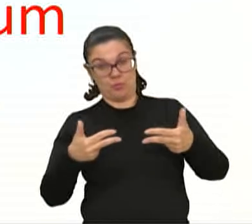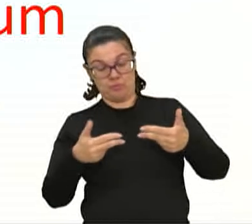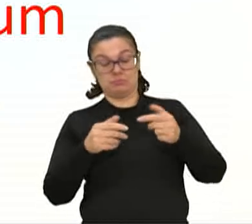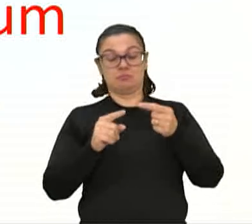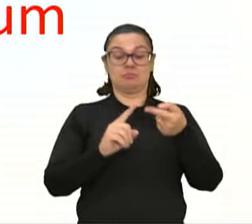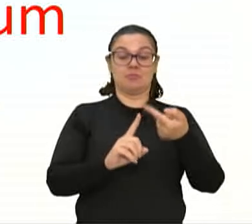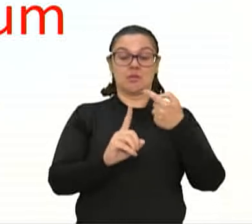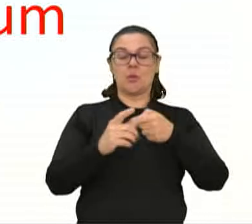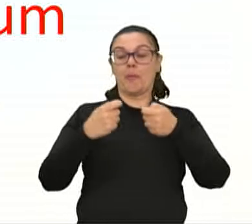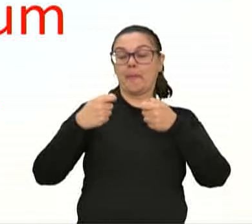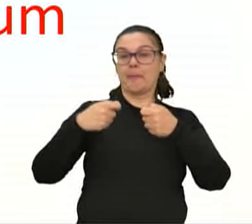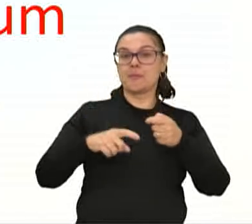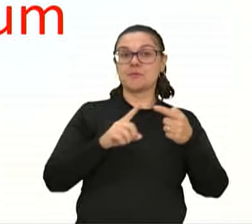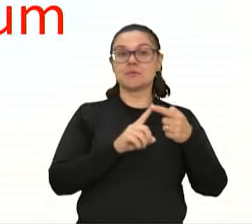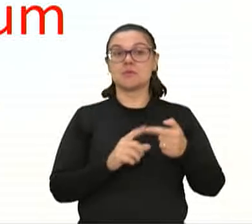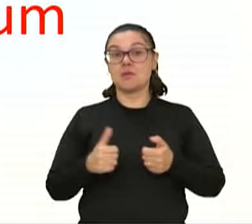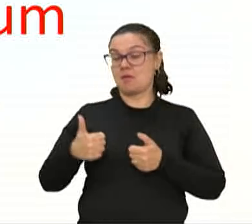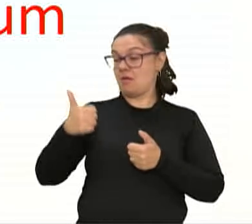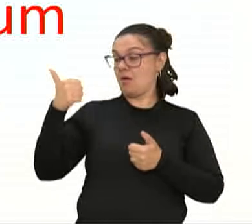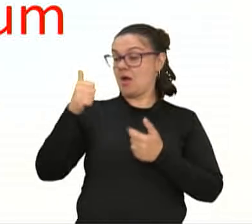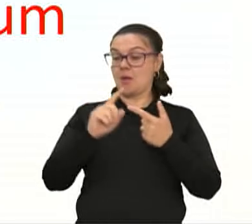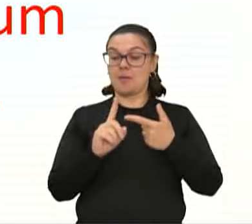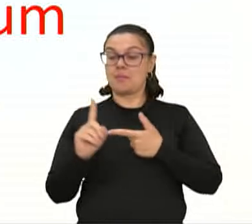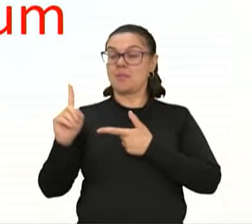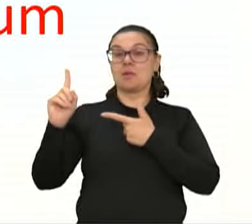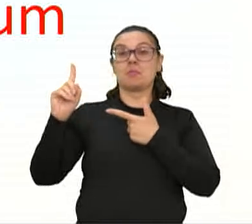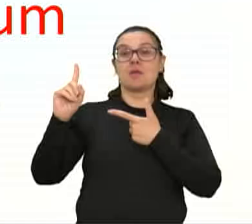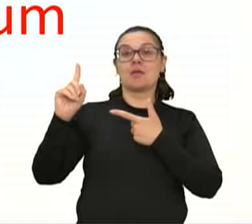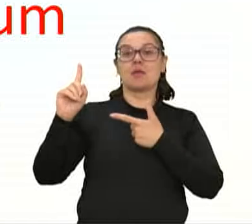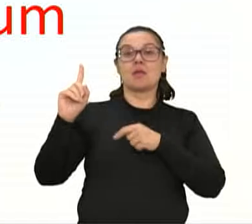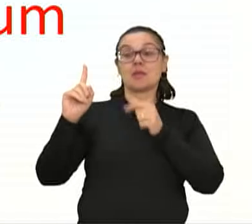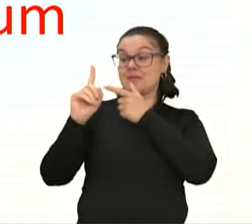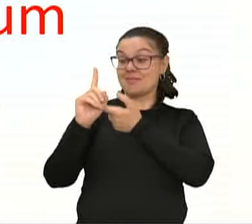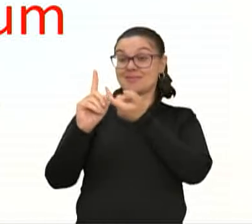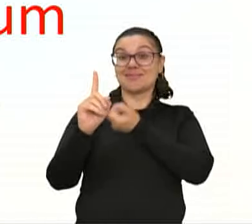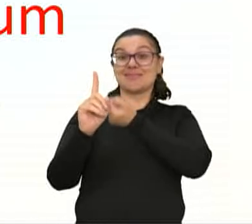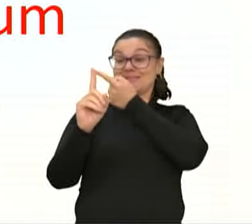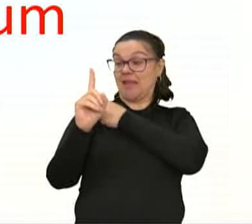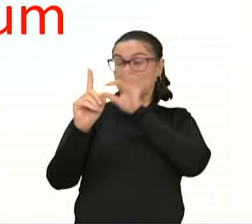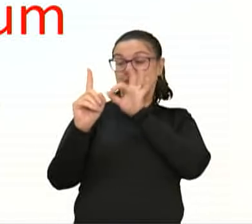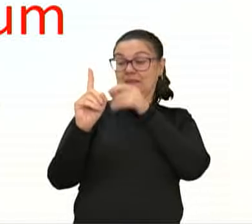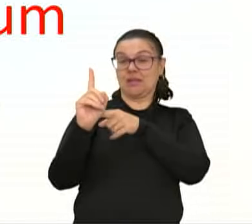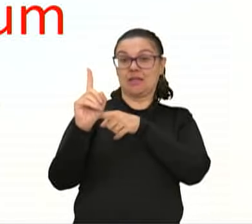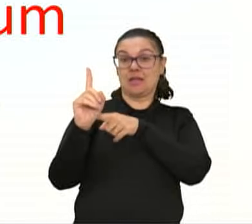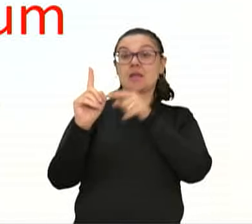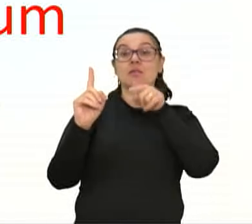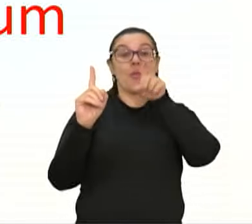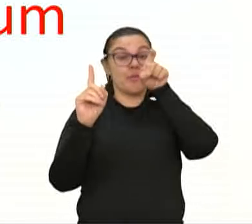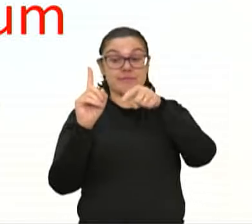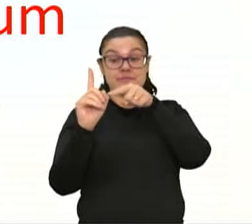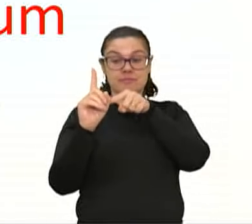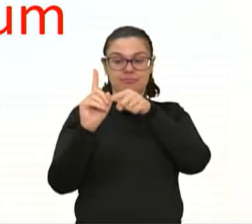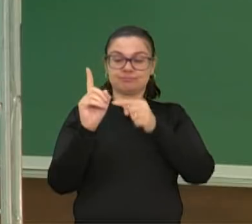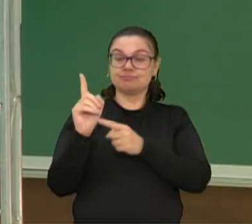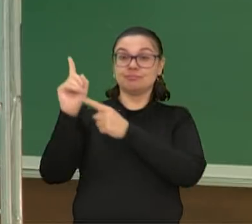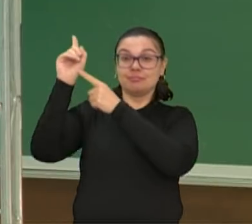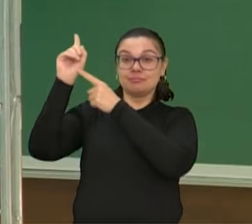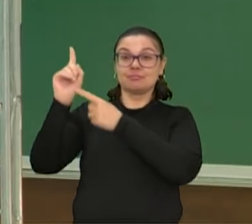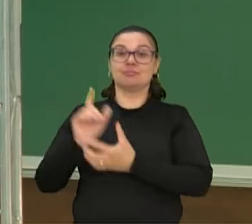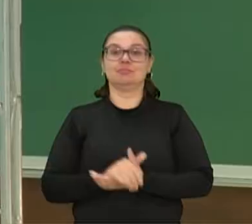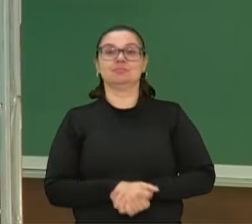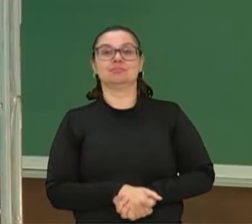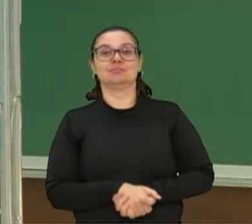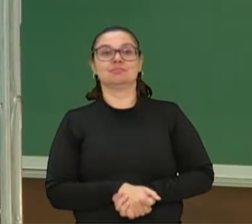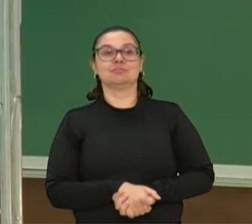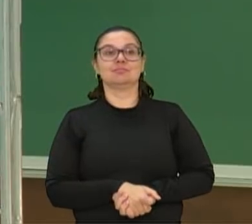Dessa forma, é preciso existir um ser que não depende de nada. Esse ser é